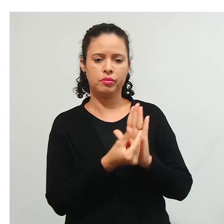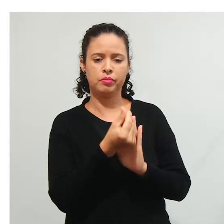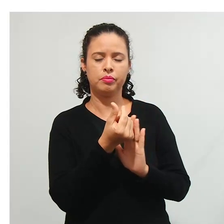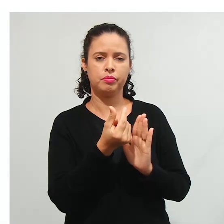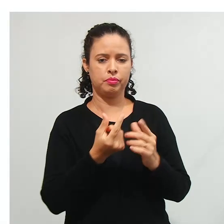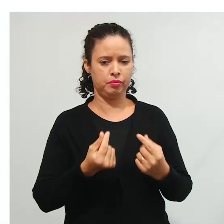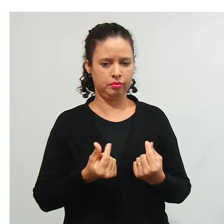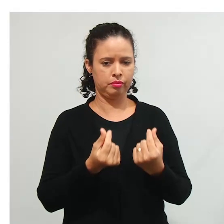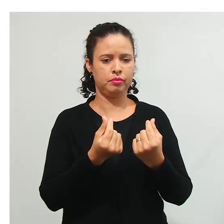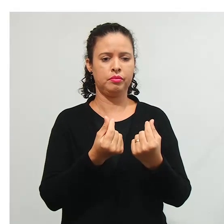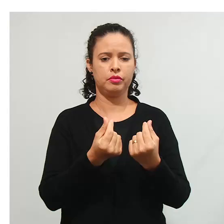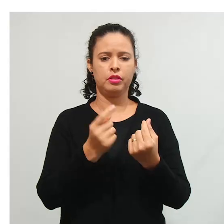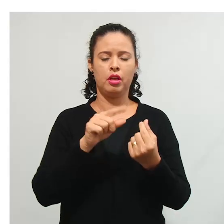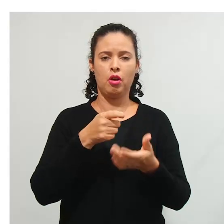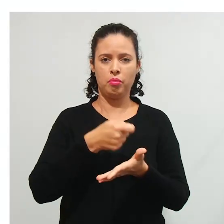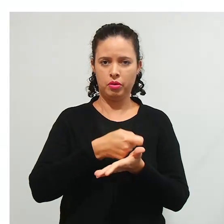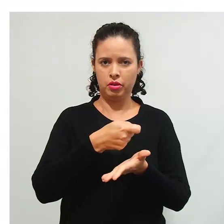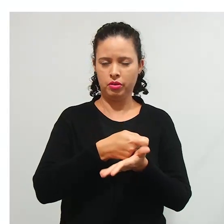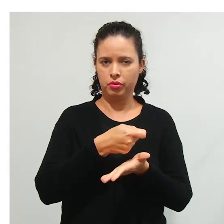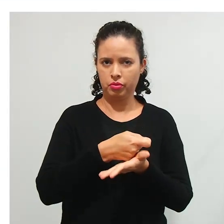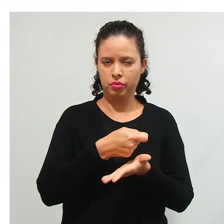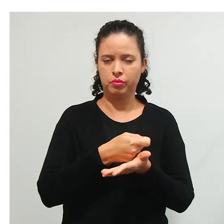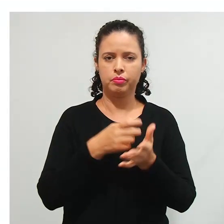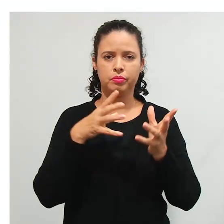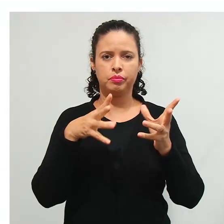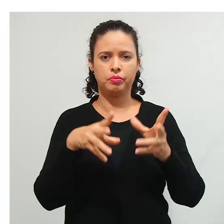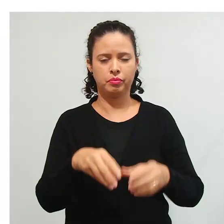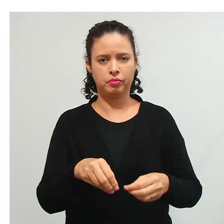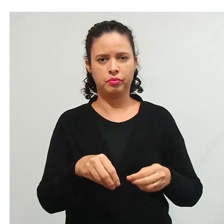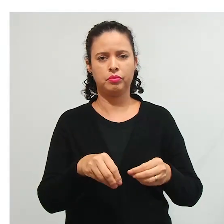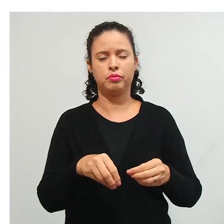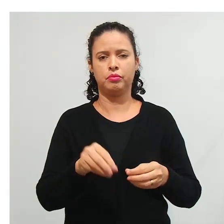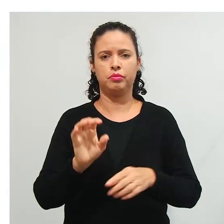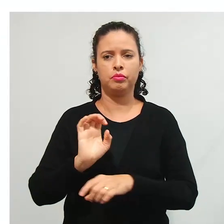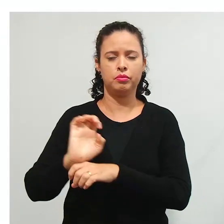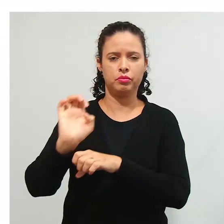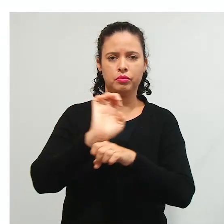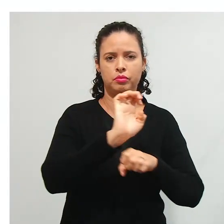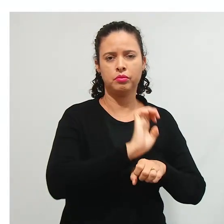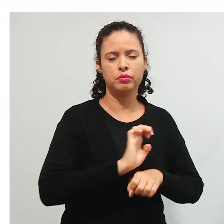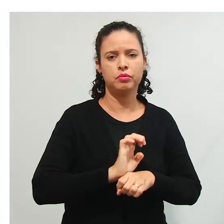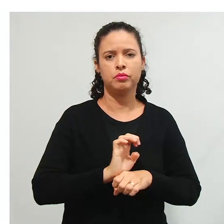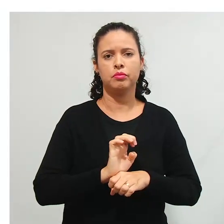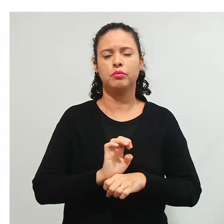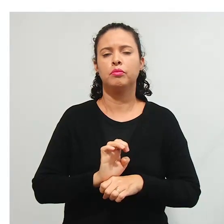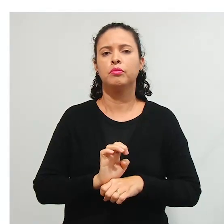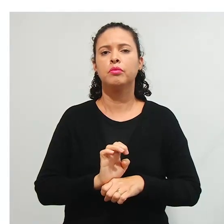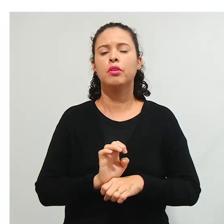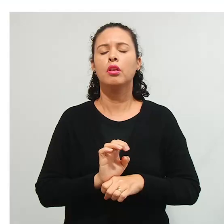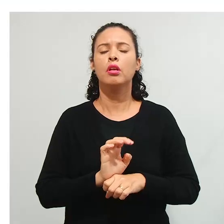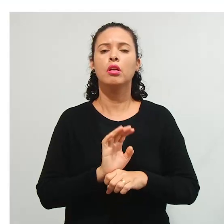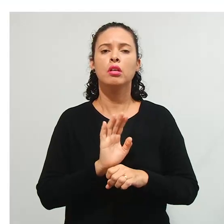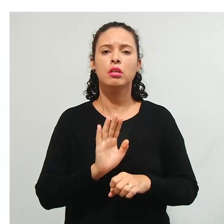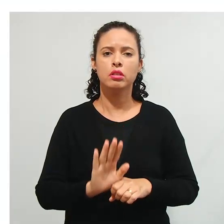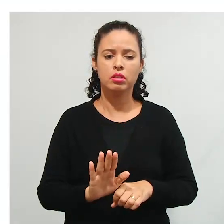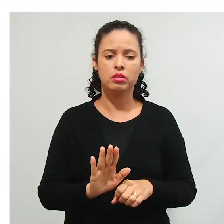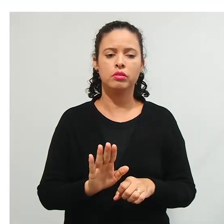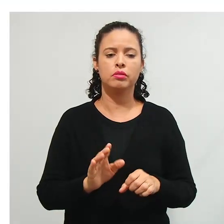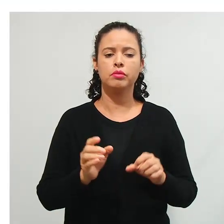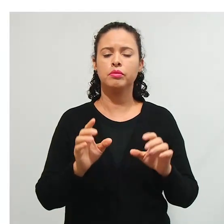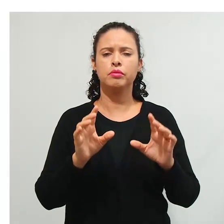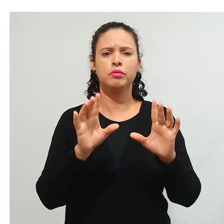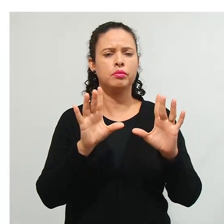orçamentária e financeira, que é obrigatória para todos os entes, que vai fazer o quê? Nessa programação a gente